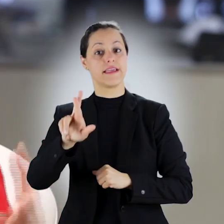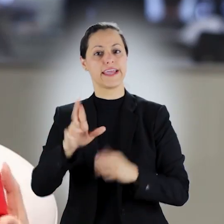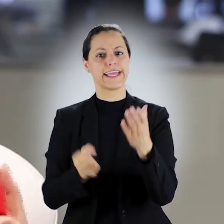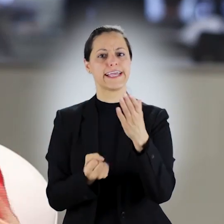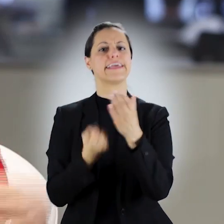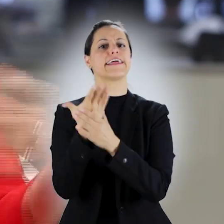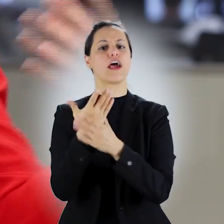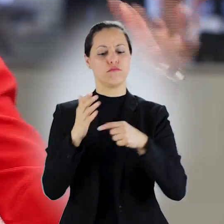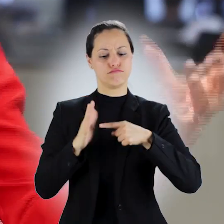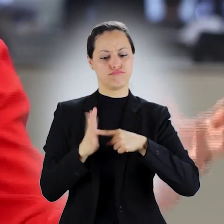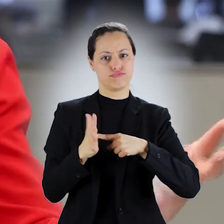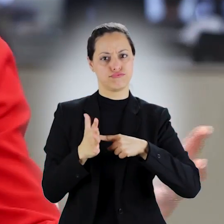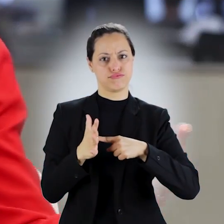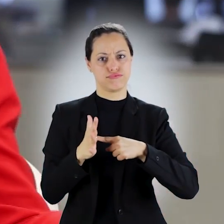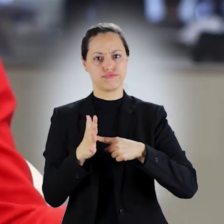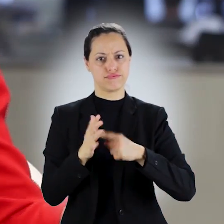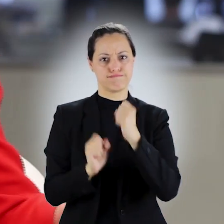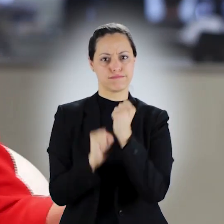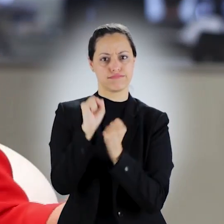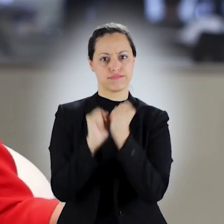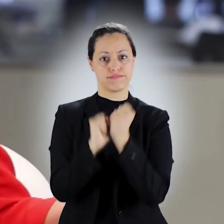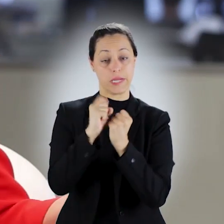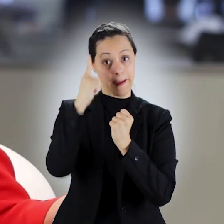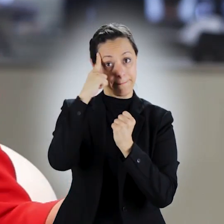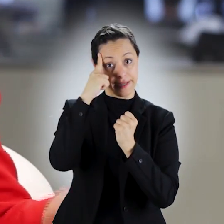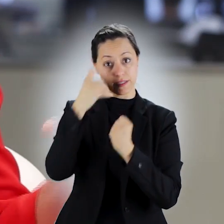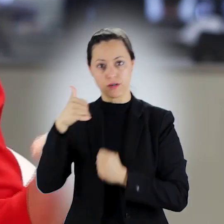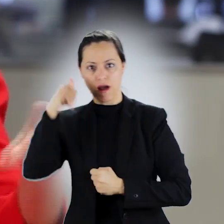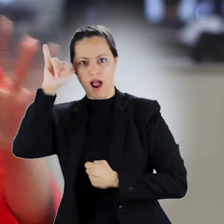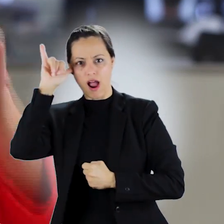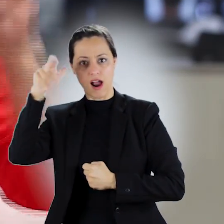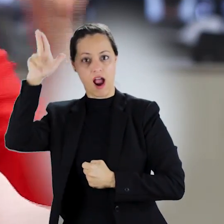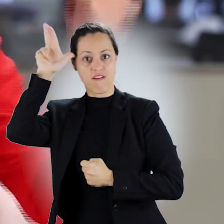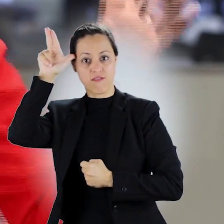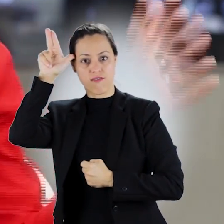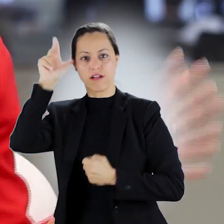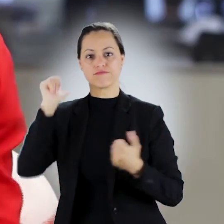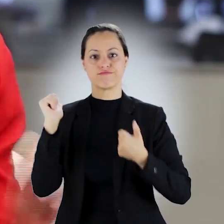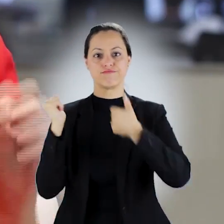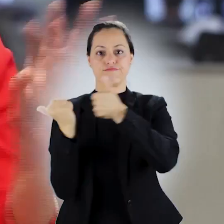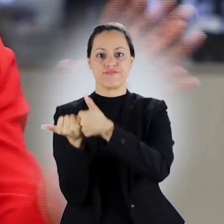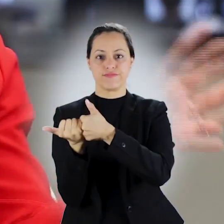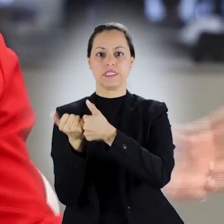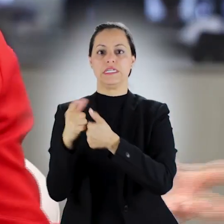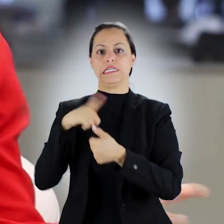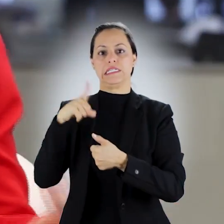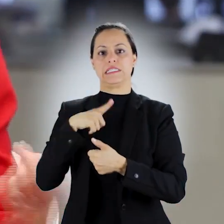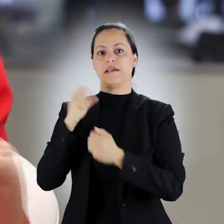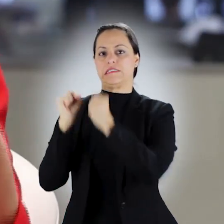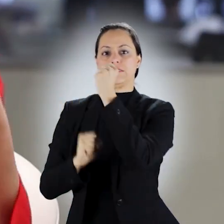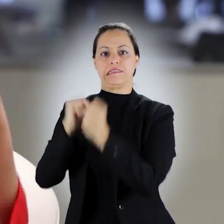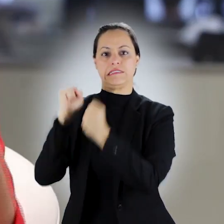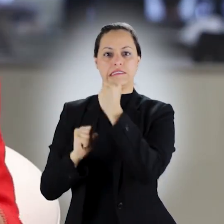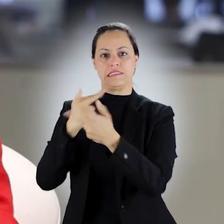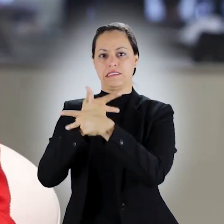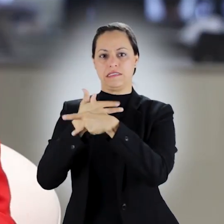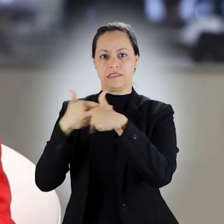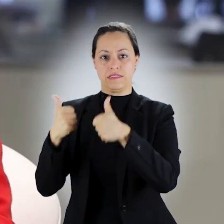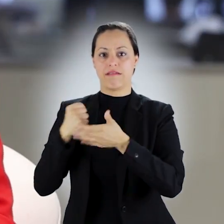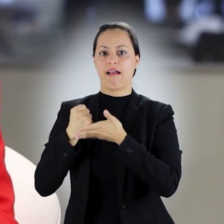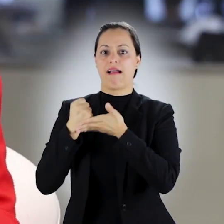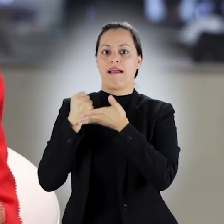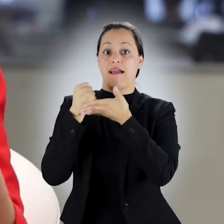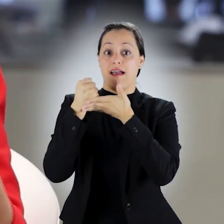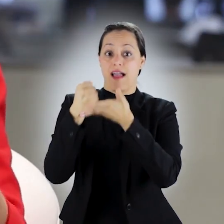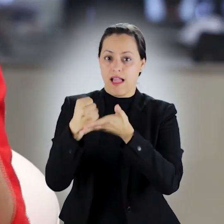a força animal, a do cavalo e a do boi, né? Na indústria, vamos dizer assim, nas minas, no carregamento das